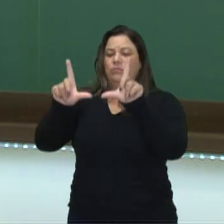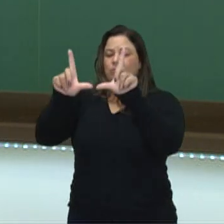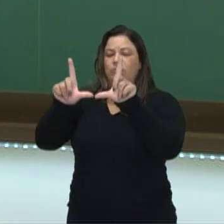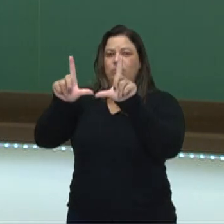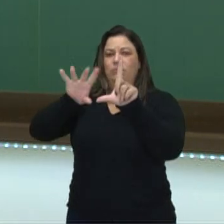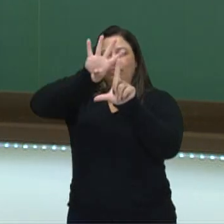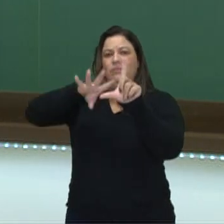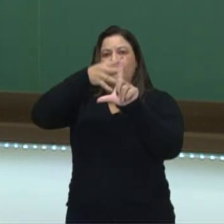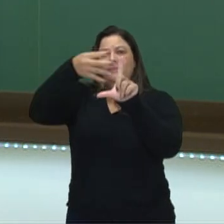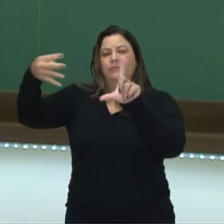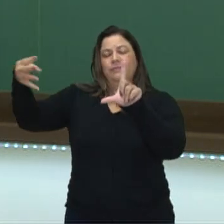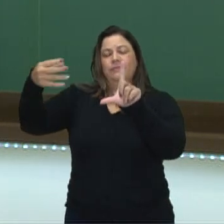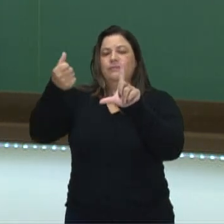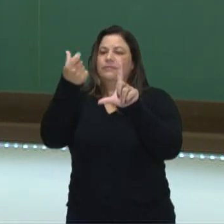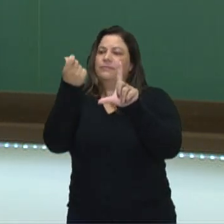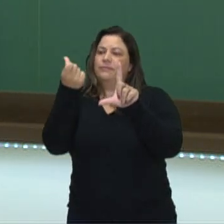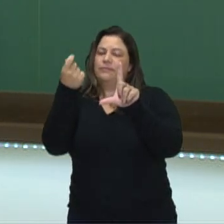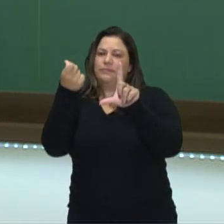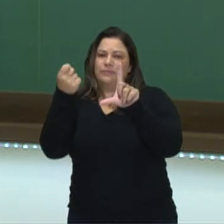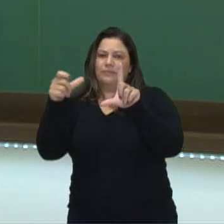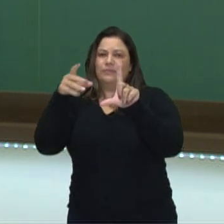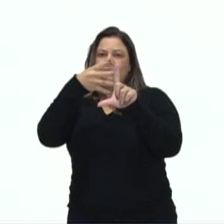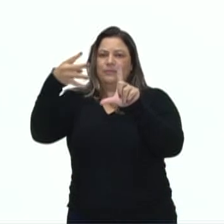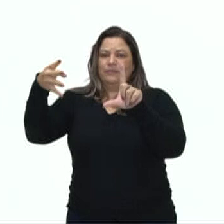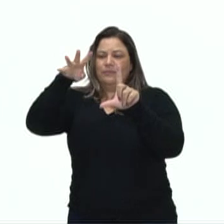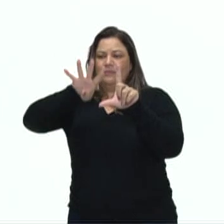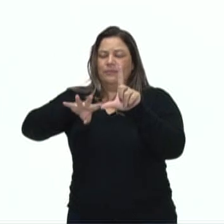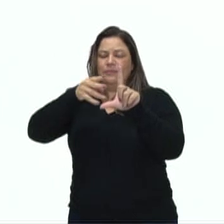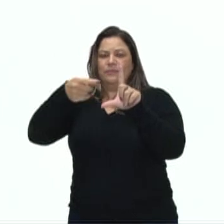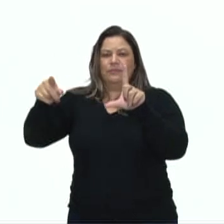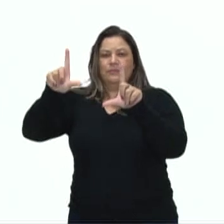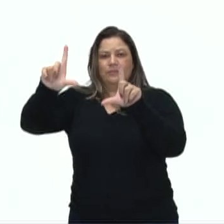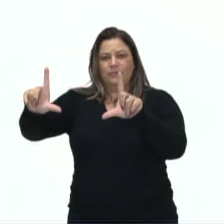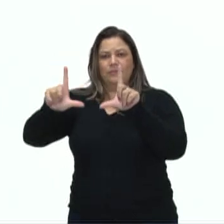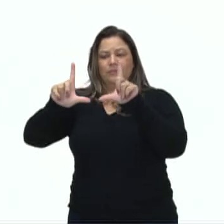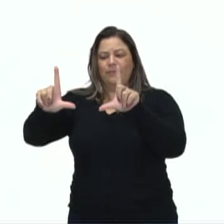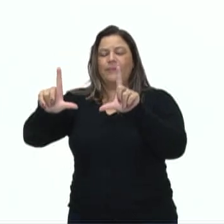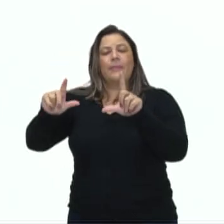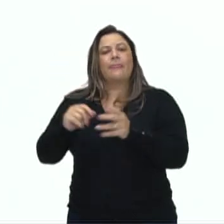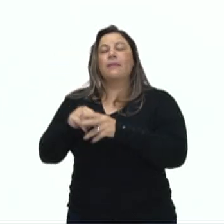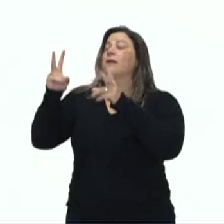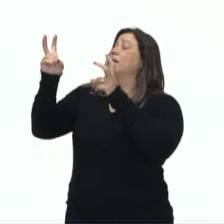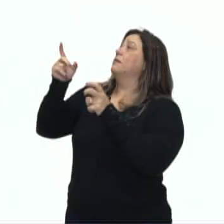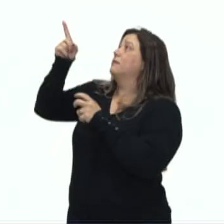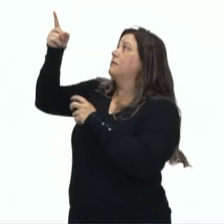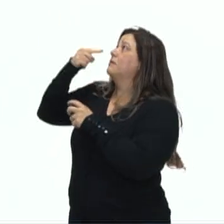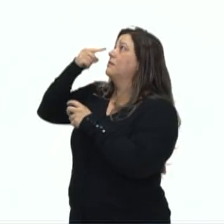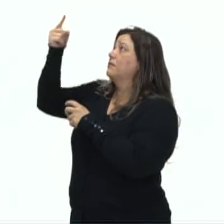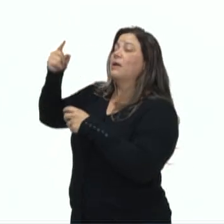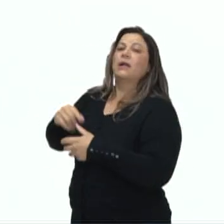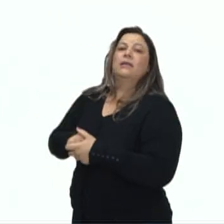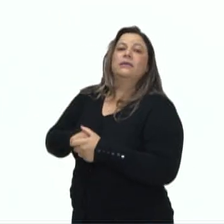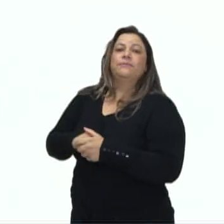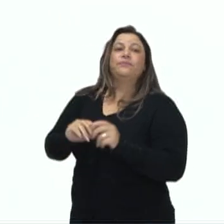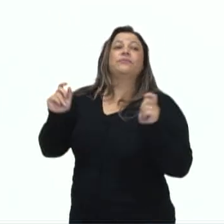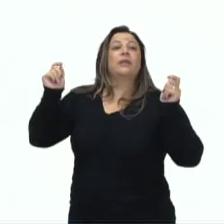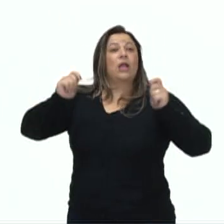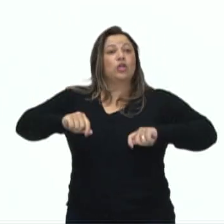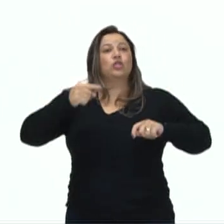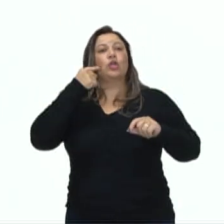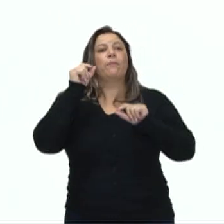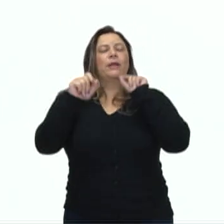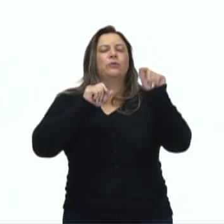com 16 quadradinhos. Certo? Então o número 16, que equivale a 4 ao quadrado, é chamado de